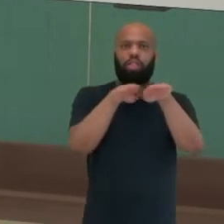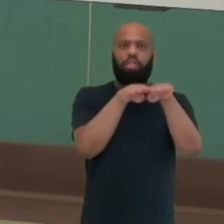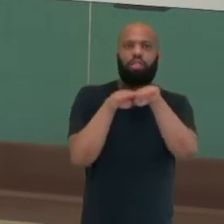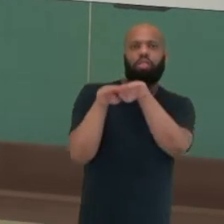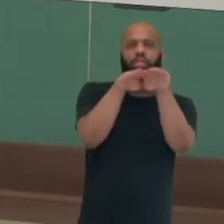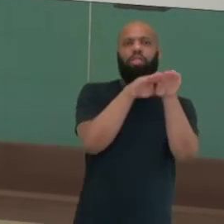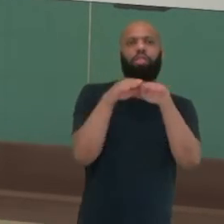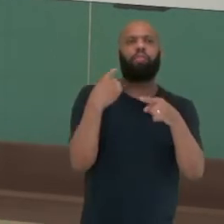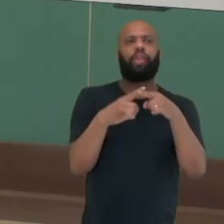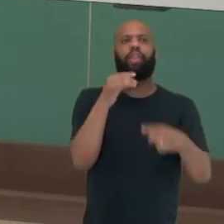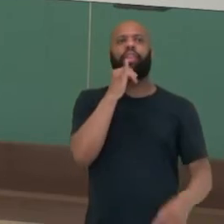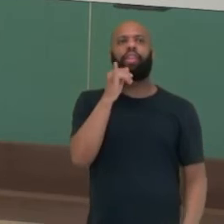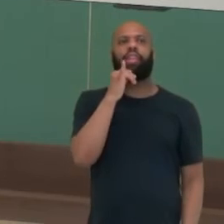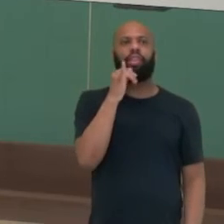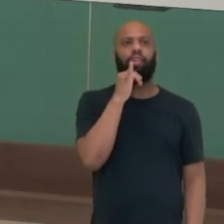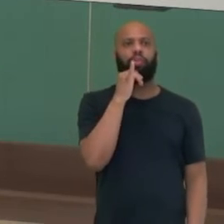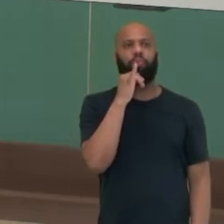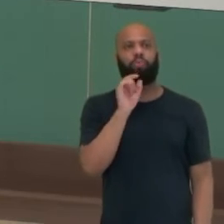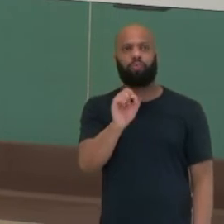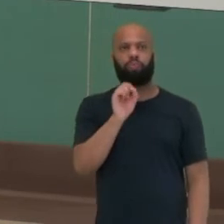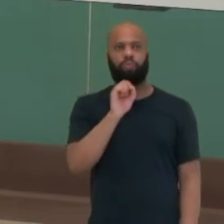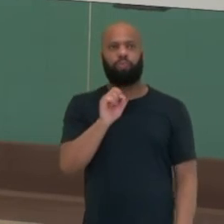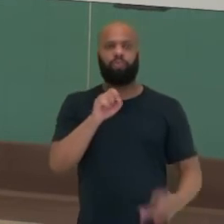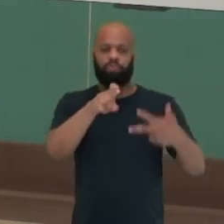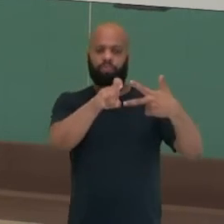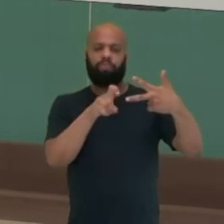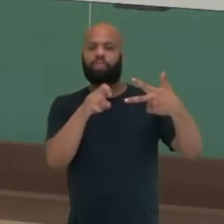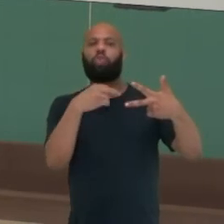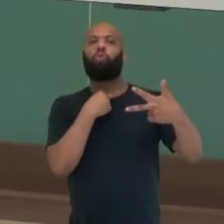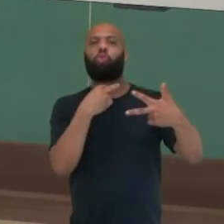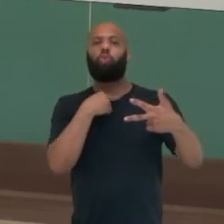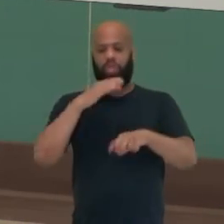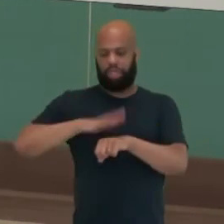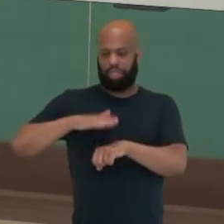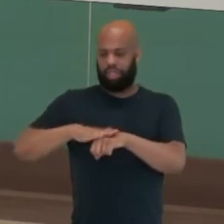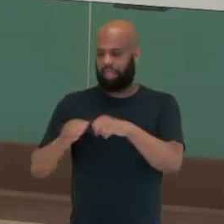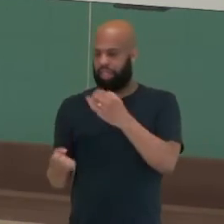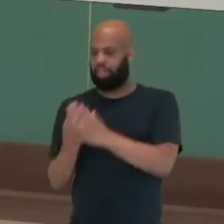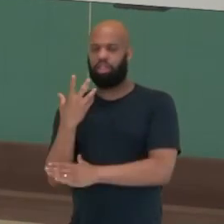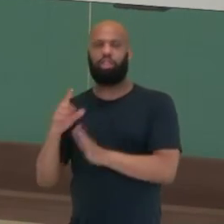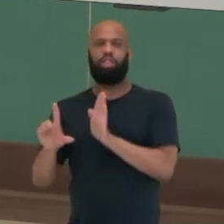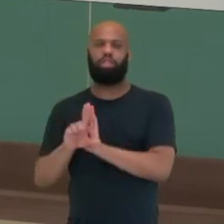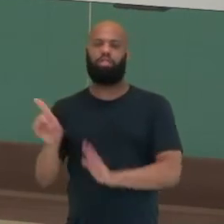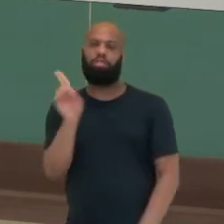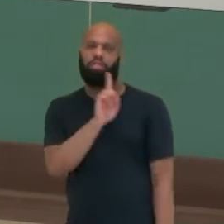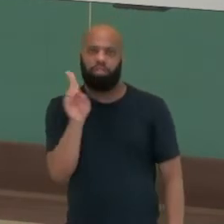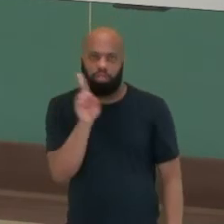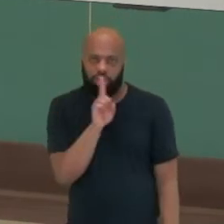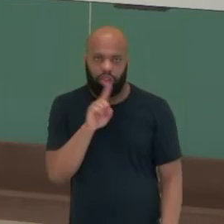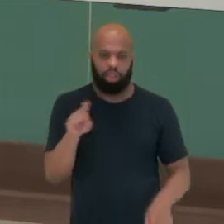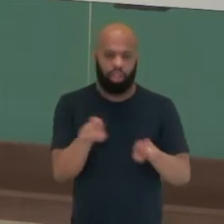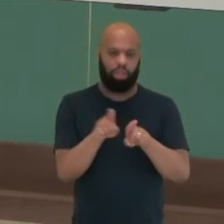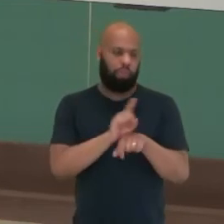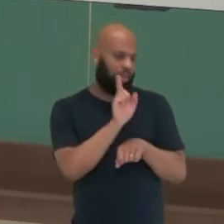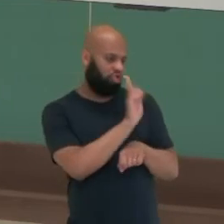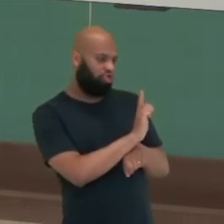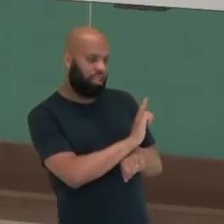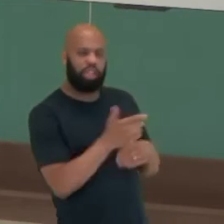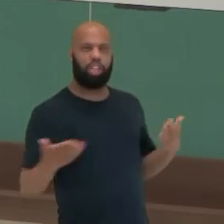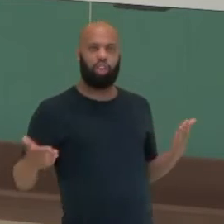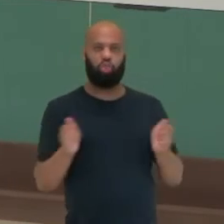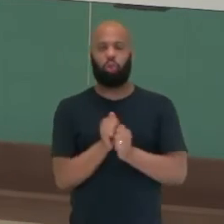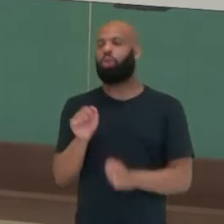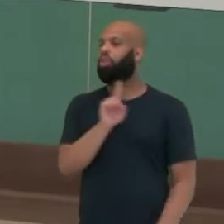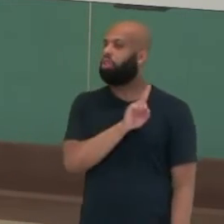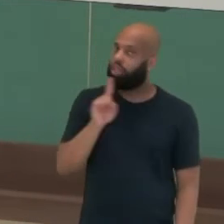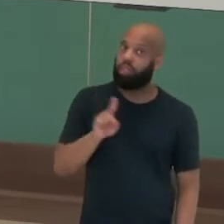não pode executar, legislar, aliás, o executivo não pode administrar o Estado